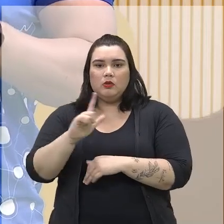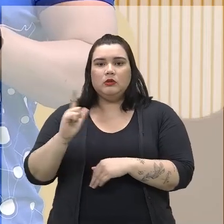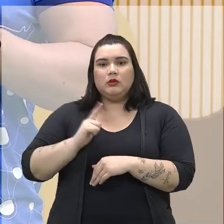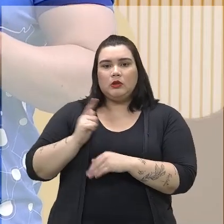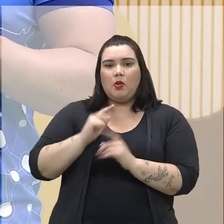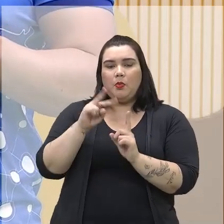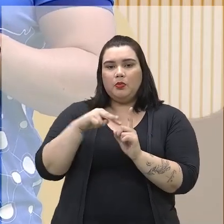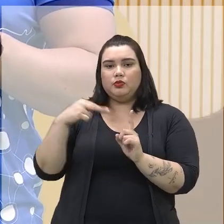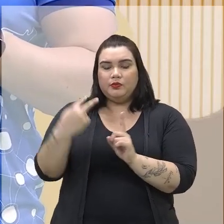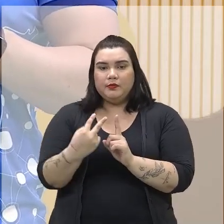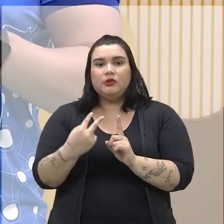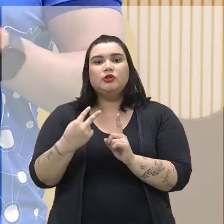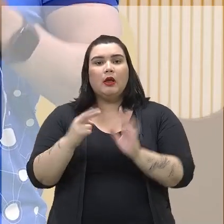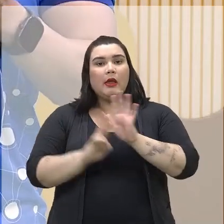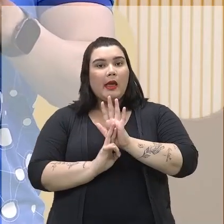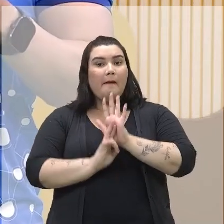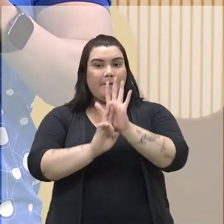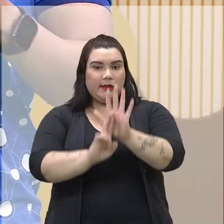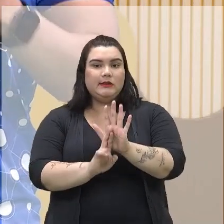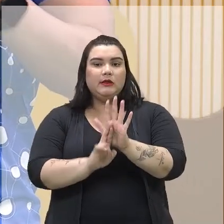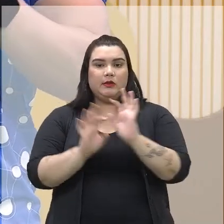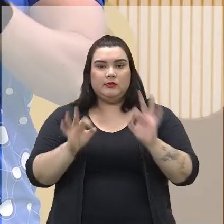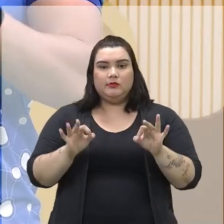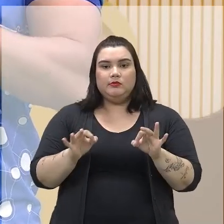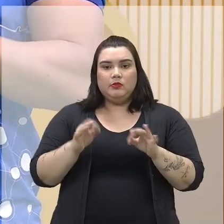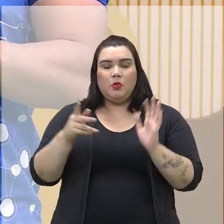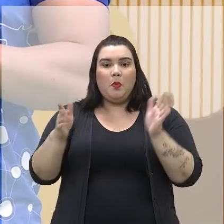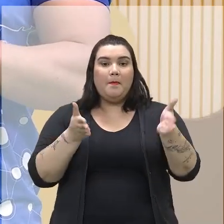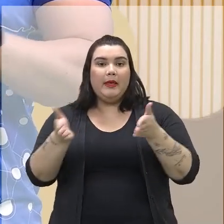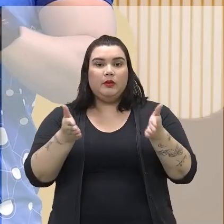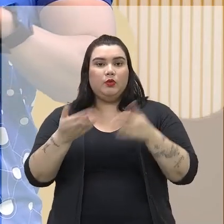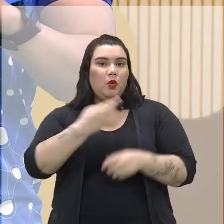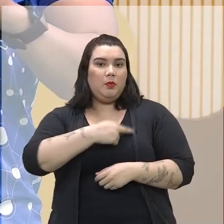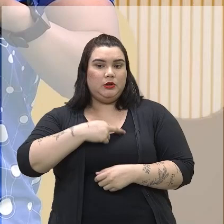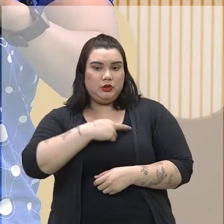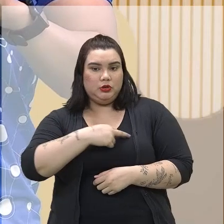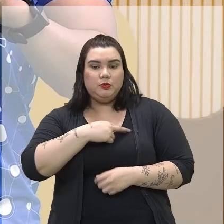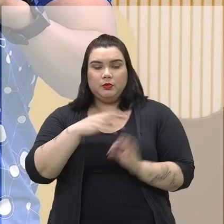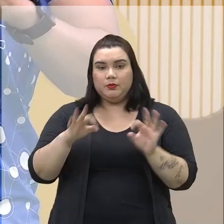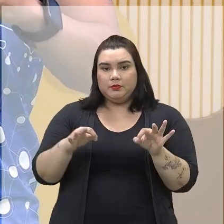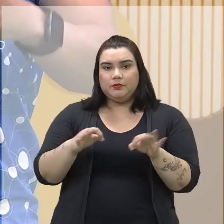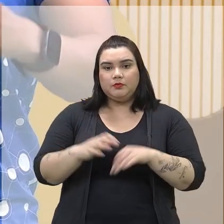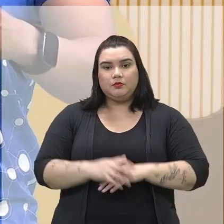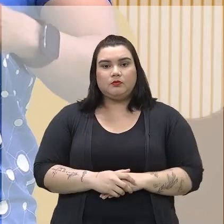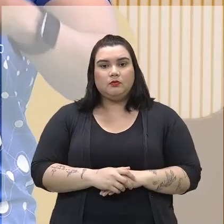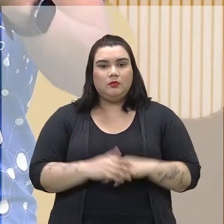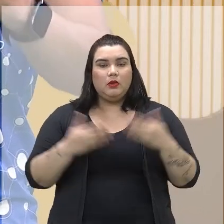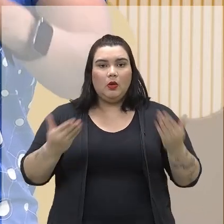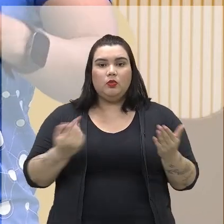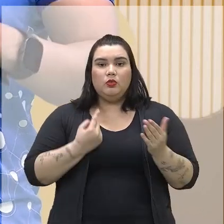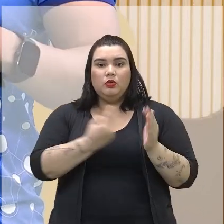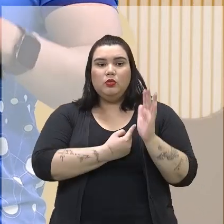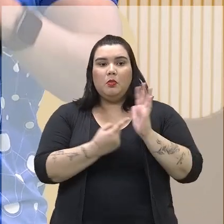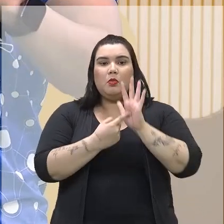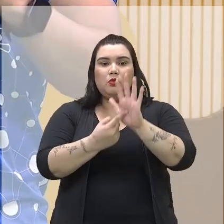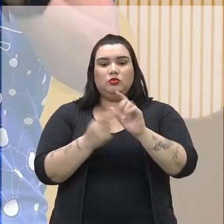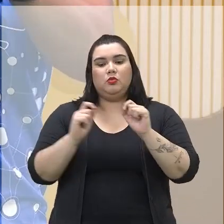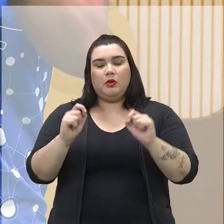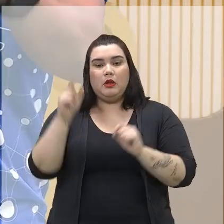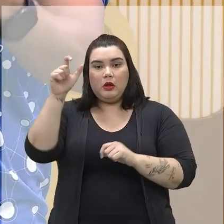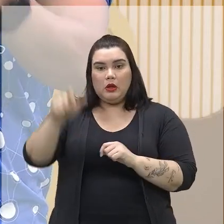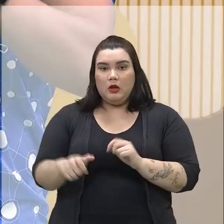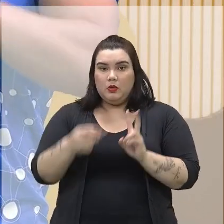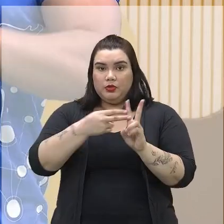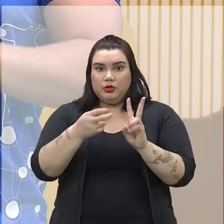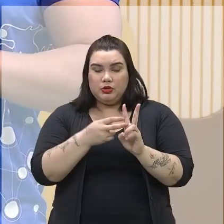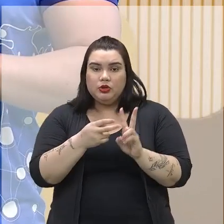muito representativa, tá? No romantismo. Então a gente vai trazer o indígena como um herói,